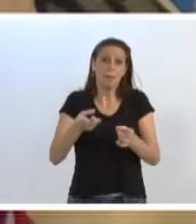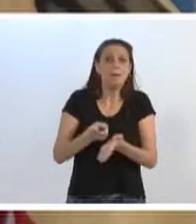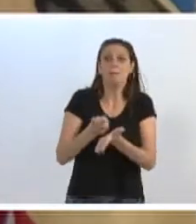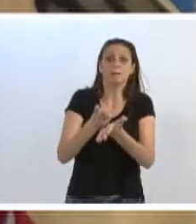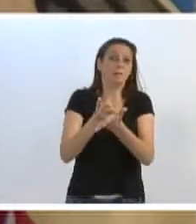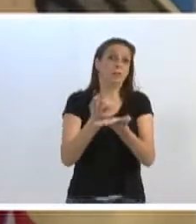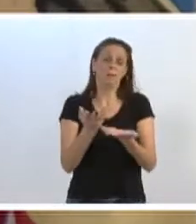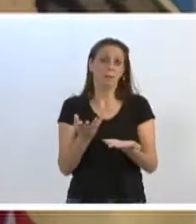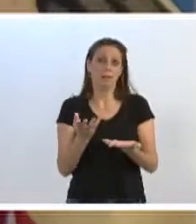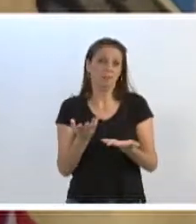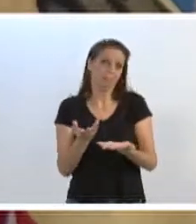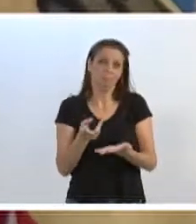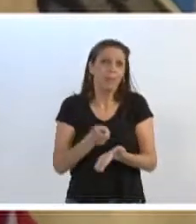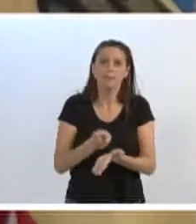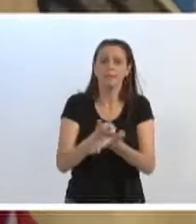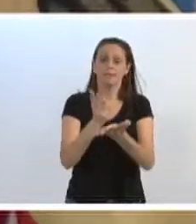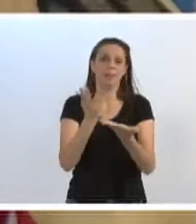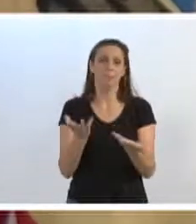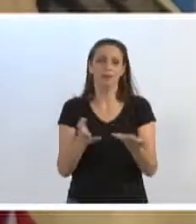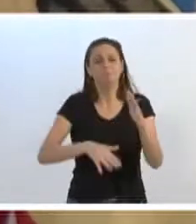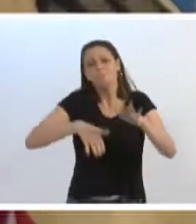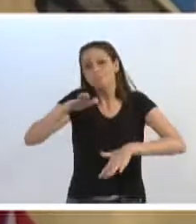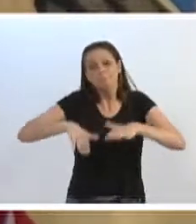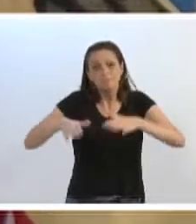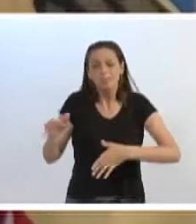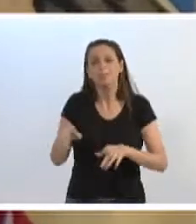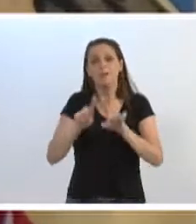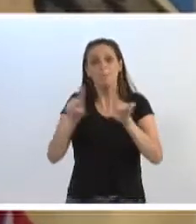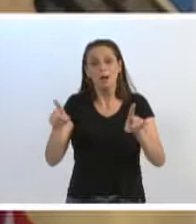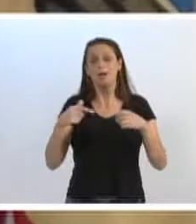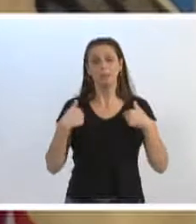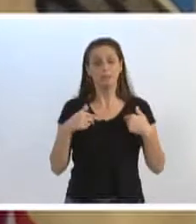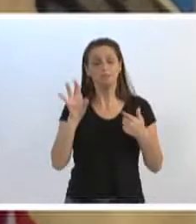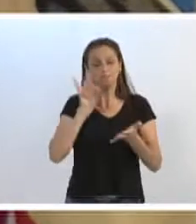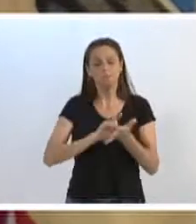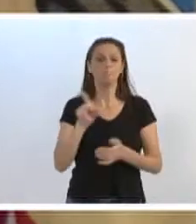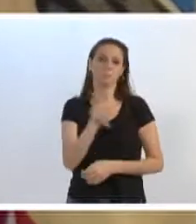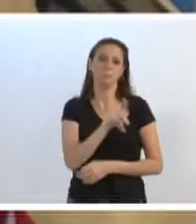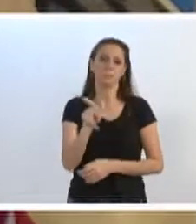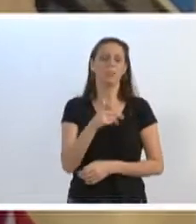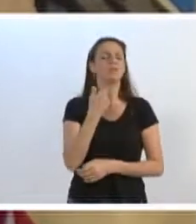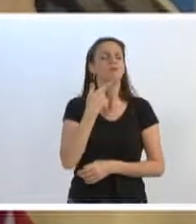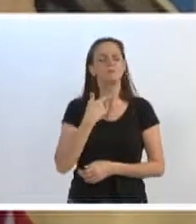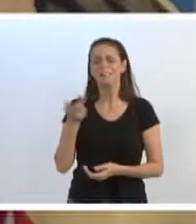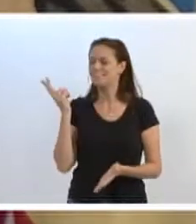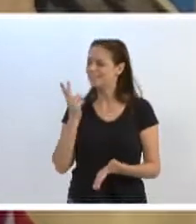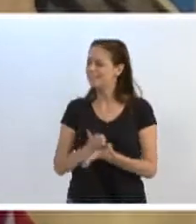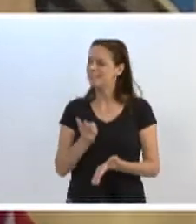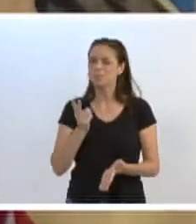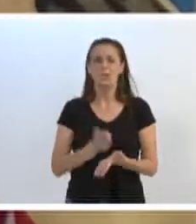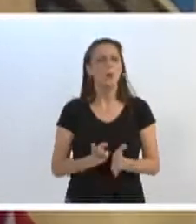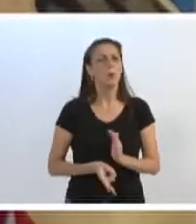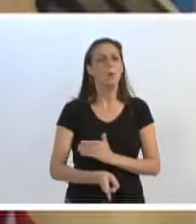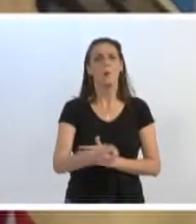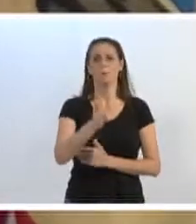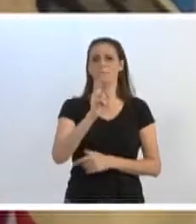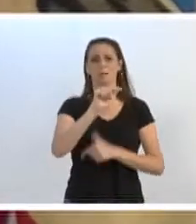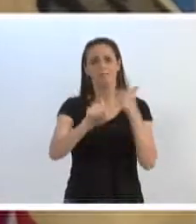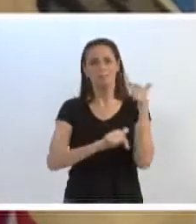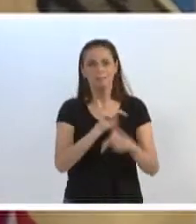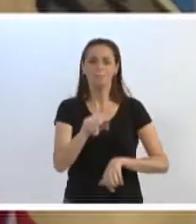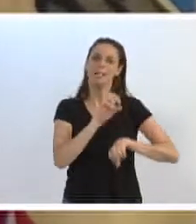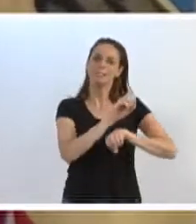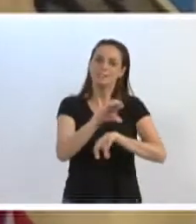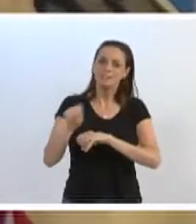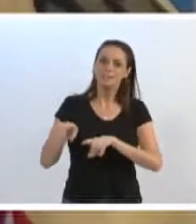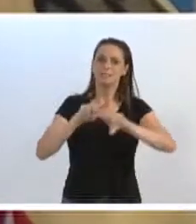trabalha para continuar, mas é uma definição das pessoas. Mas sou professor e quero, sim, sempre, enquanto tiver condições, estar em sala de aula.